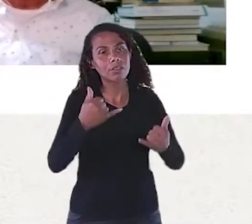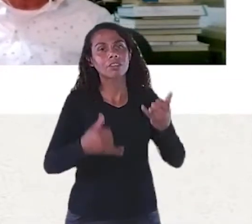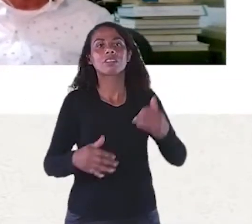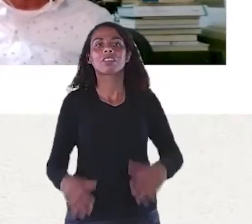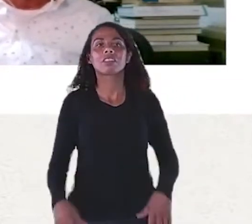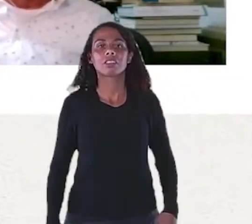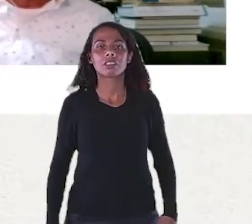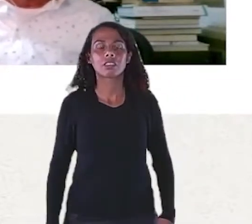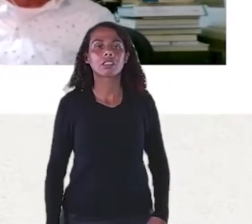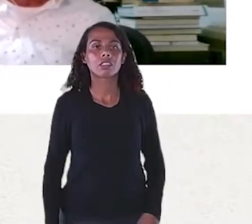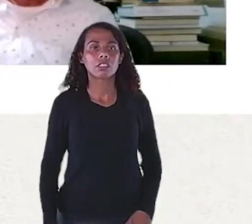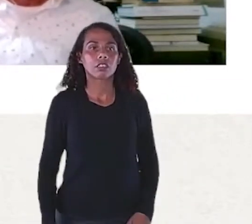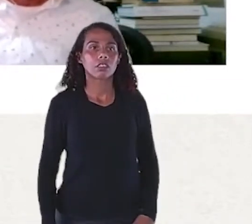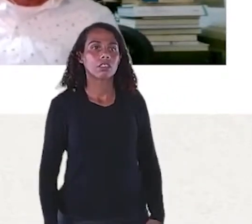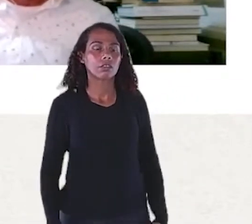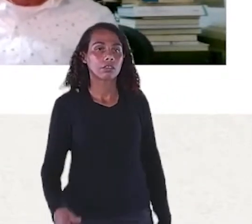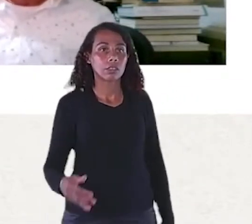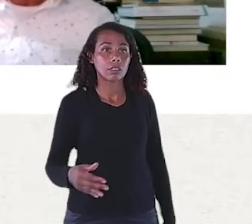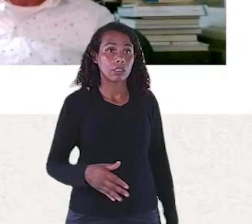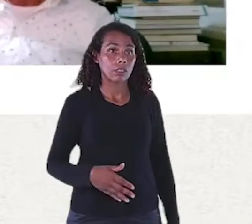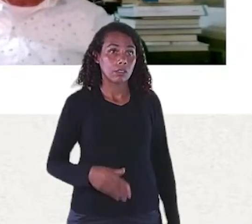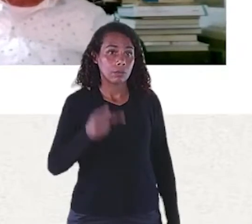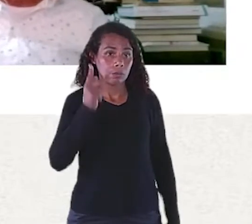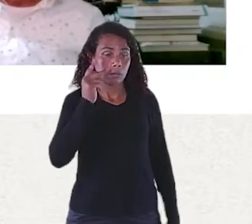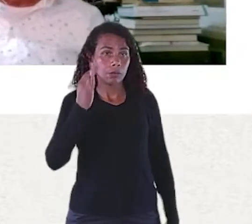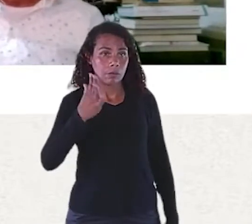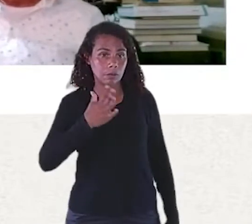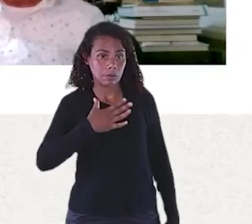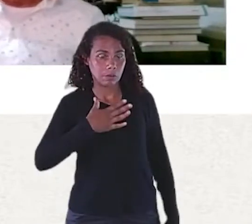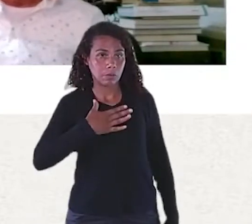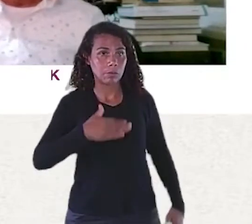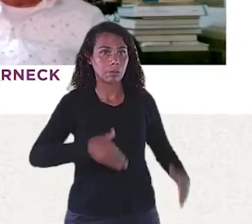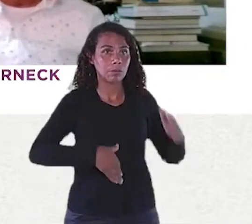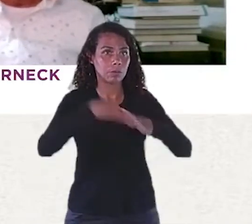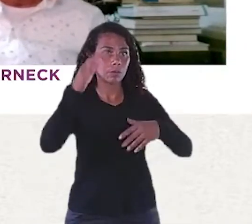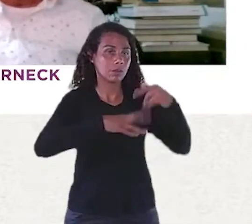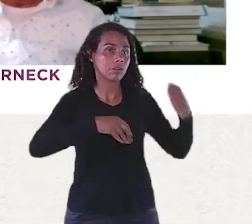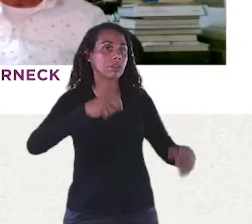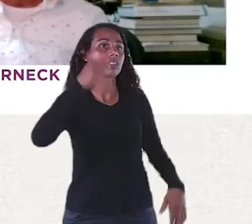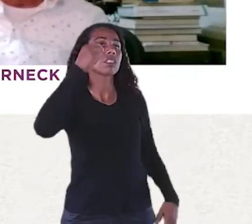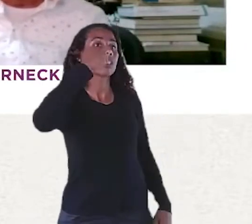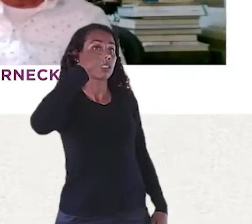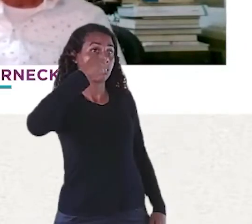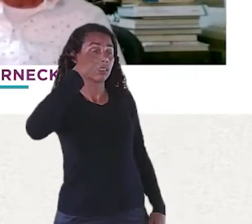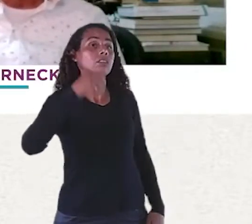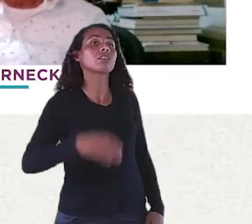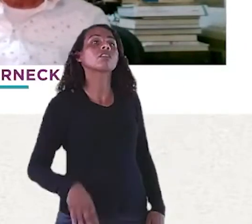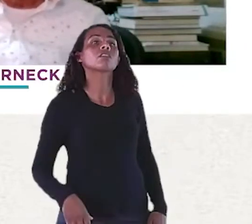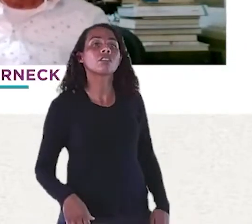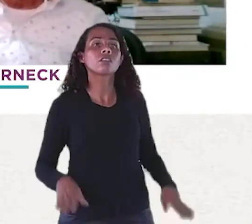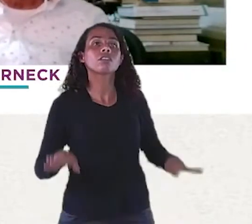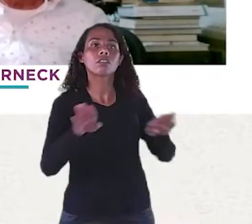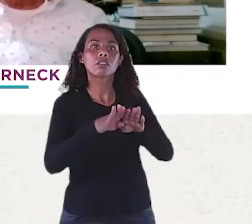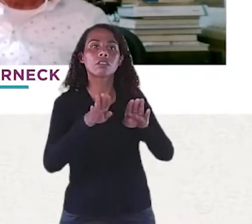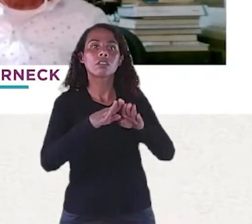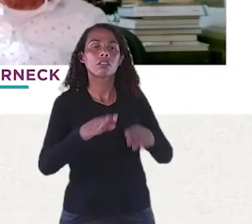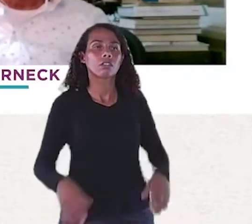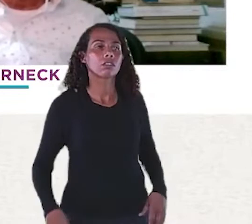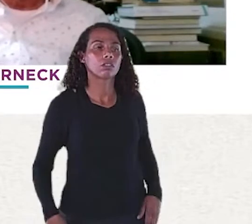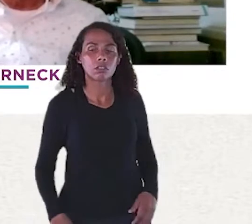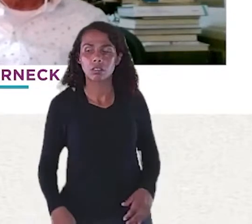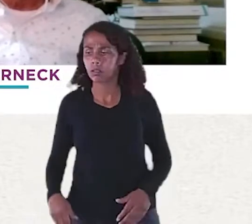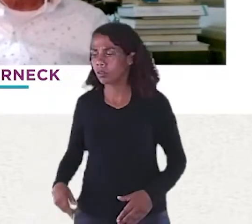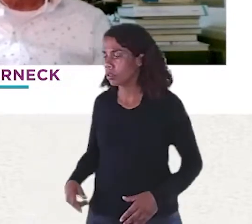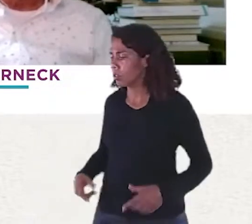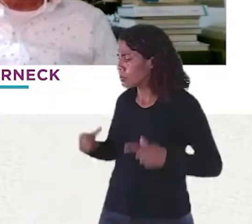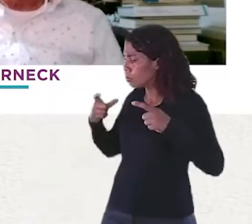era o consultório dele, Humberto? Nos últimos tempos era ali nos últimos muitos tempos era